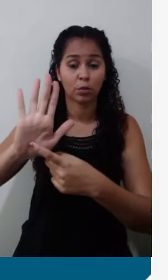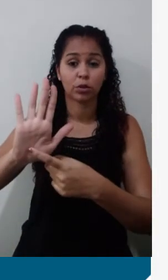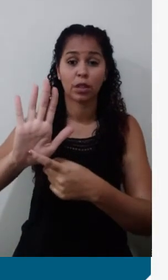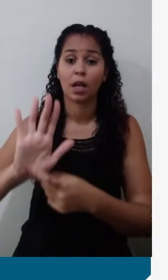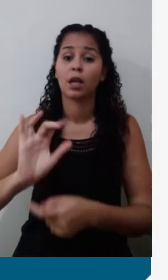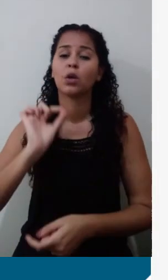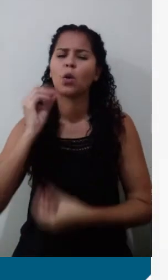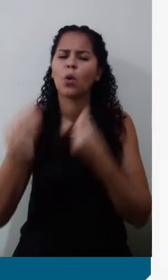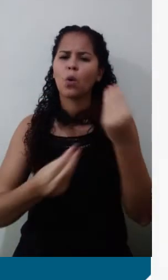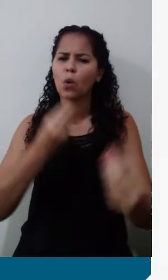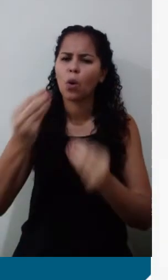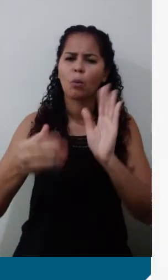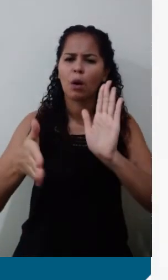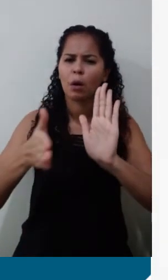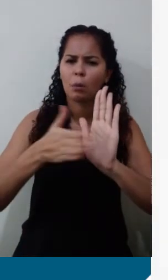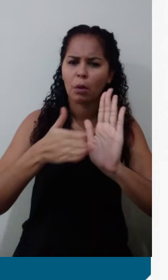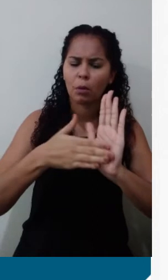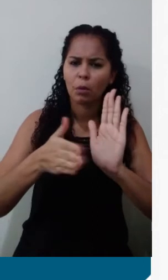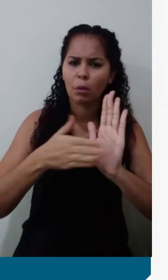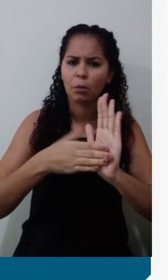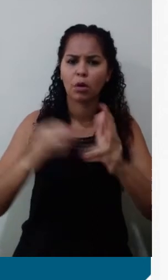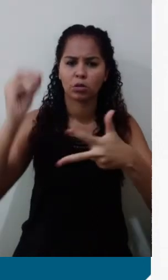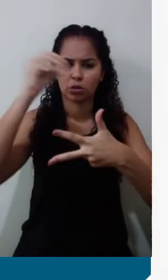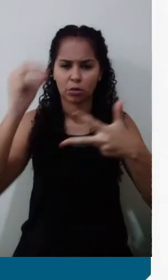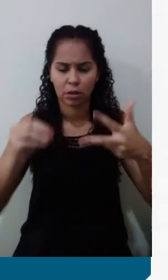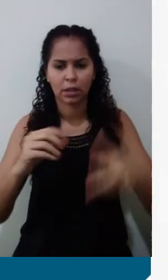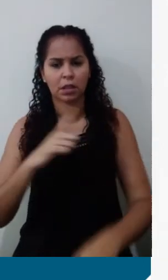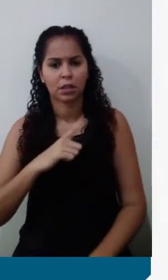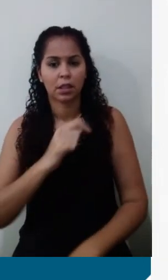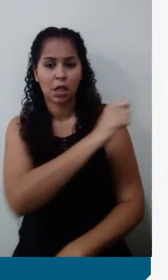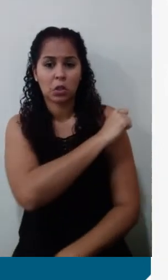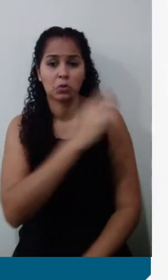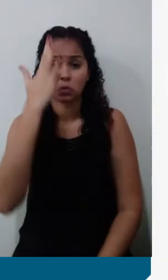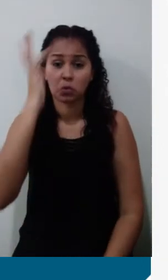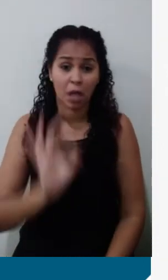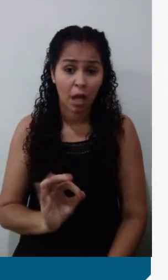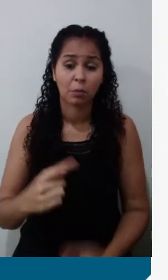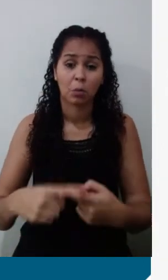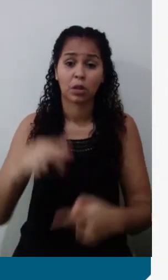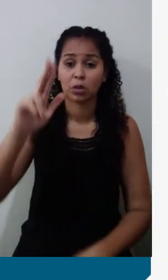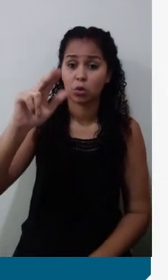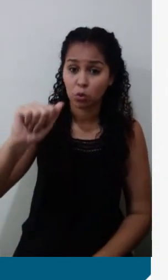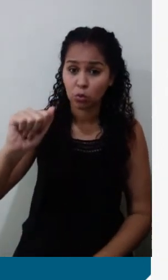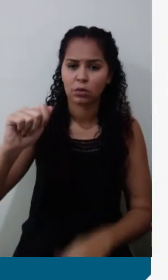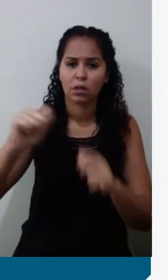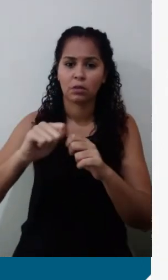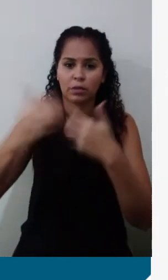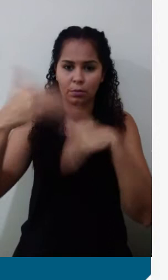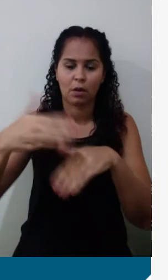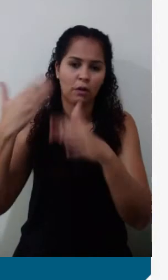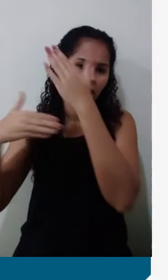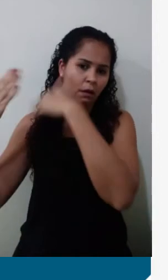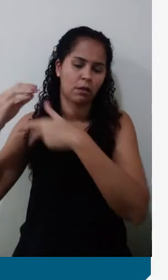demonstrar como é a proposta de redação do Enem. Tenho muitos alunos que não fizeram prova ainda, então não conseguem imaginar, né, como